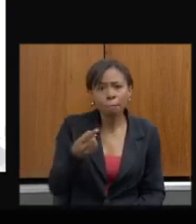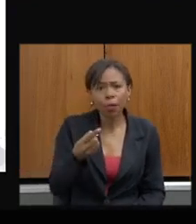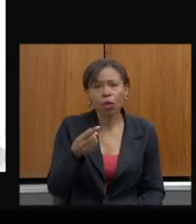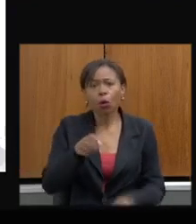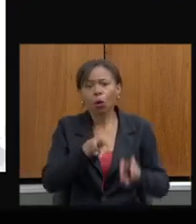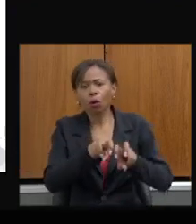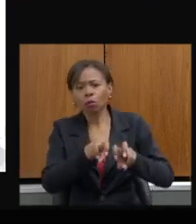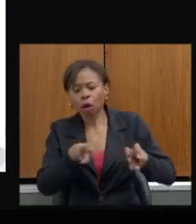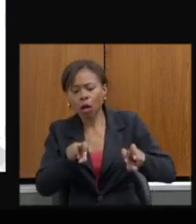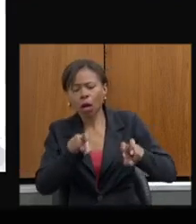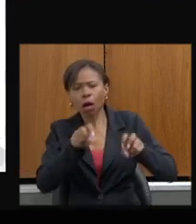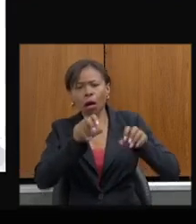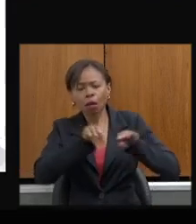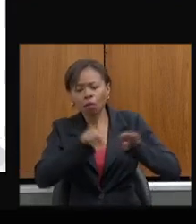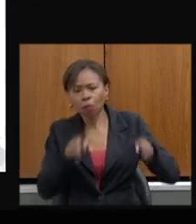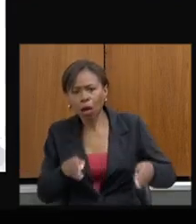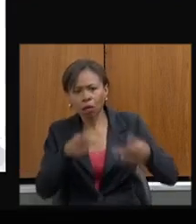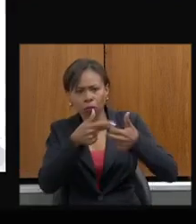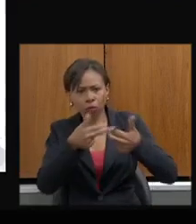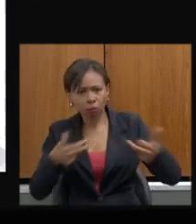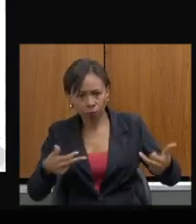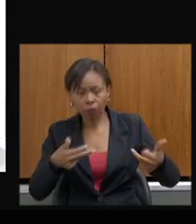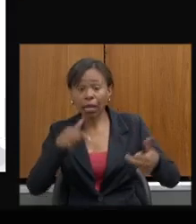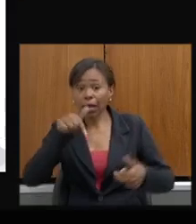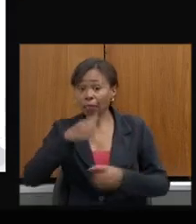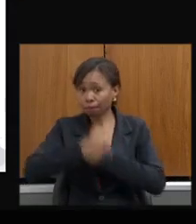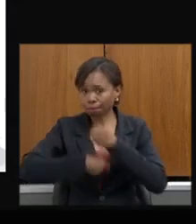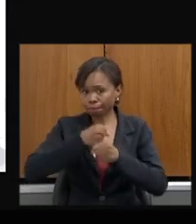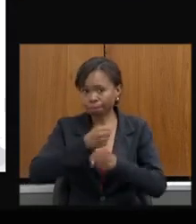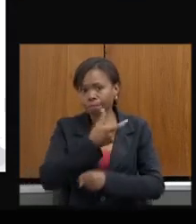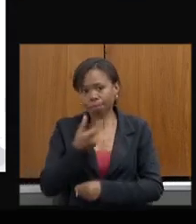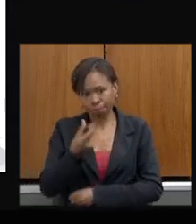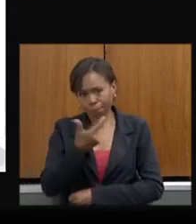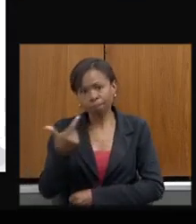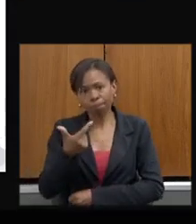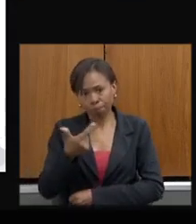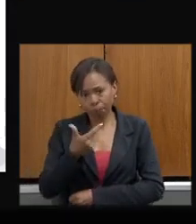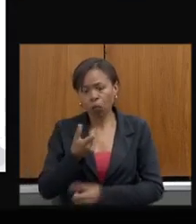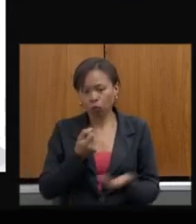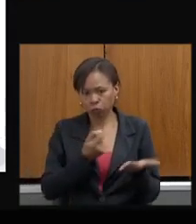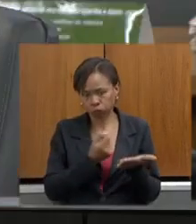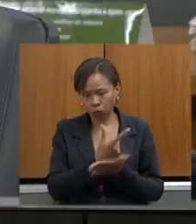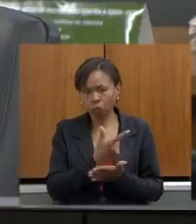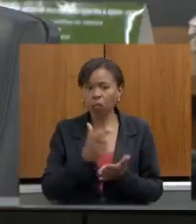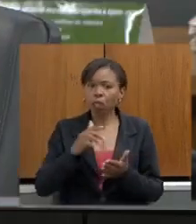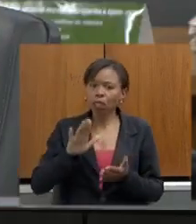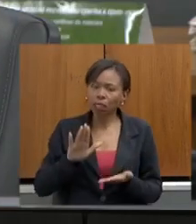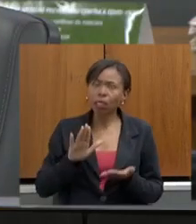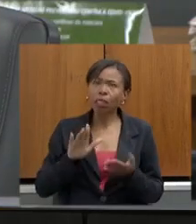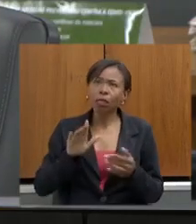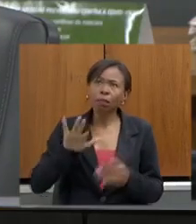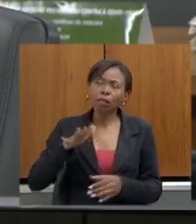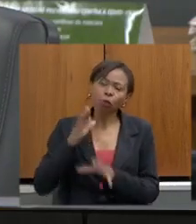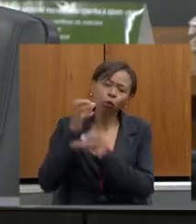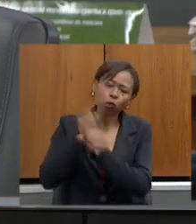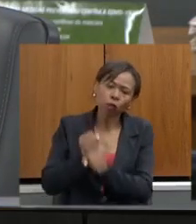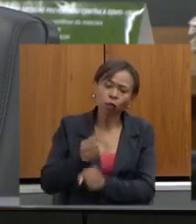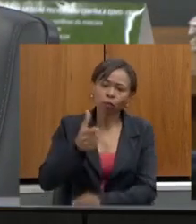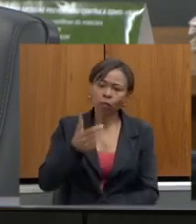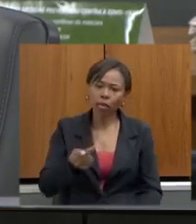e equipamentos e execução neste ano de 2002 Vai resultar em um investimento de mais ou menos sete milhões